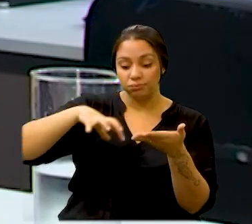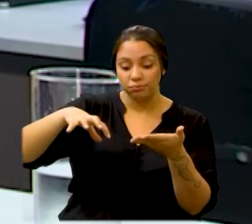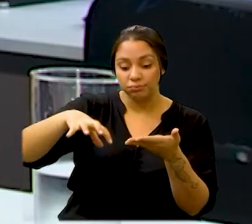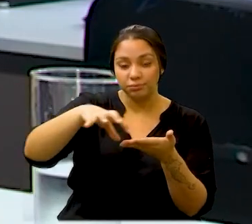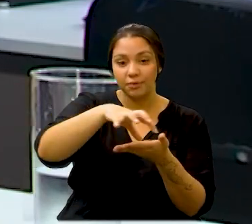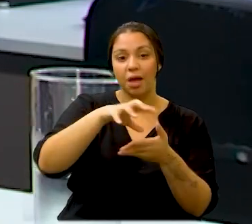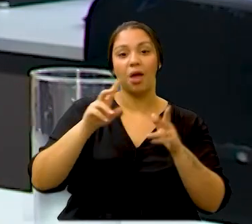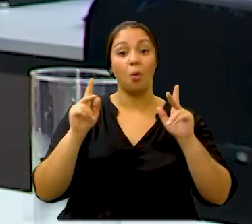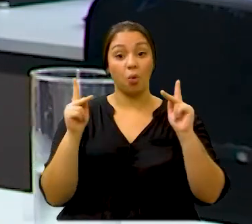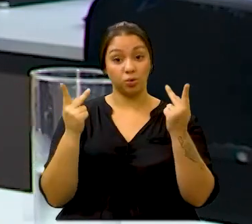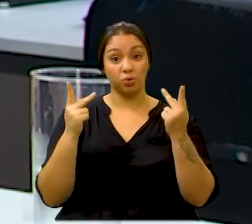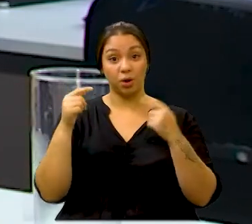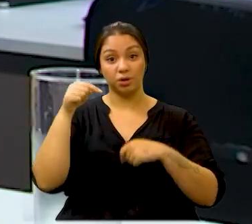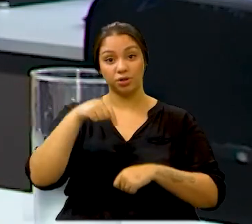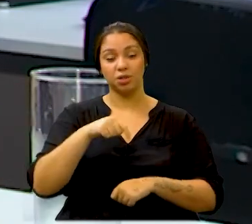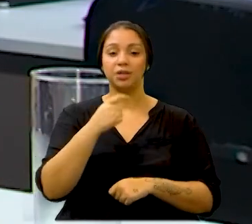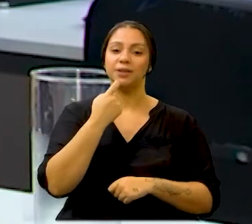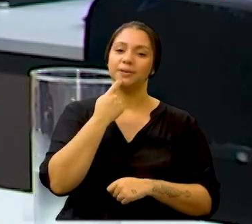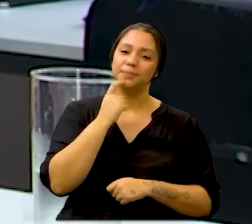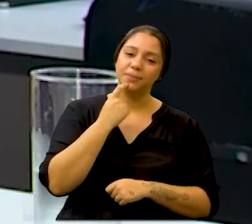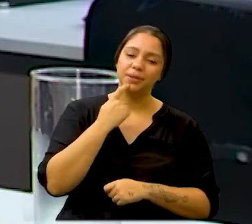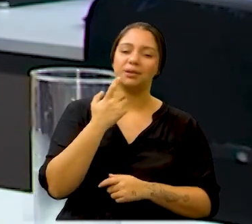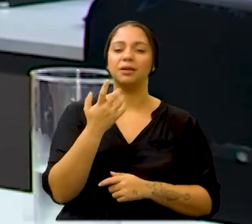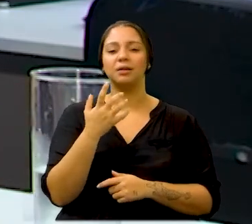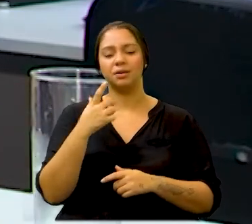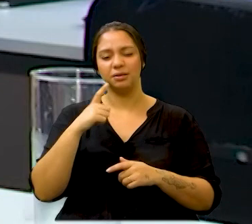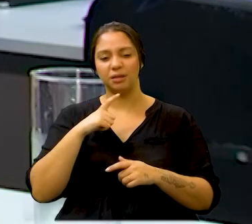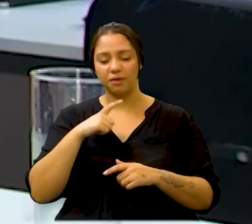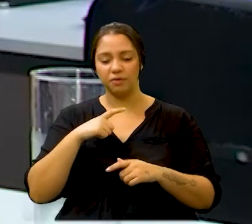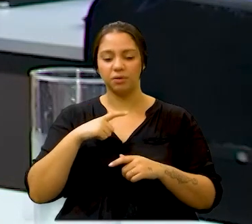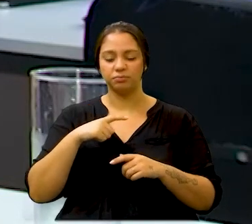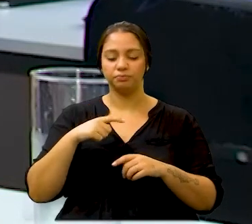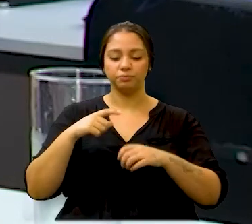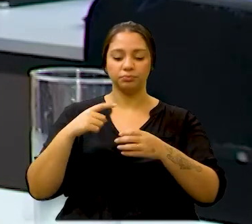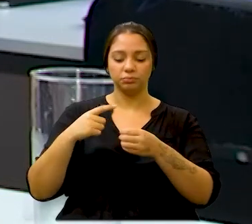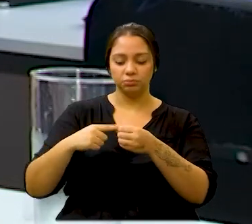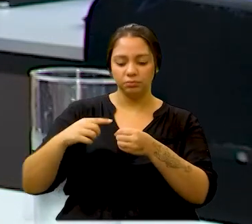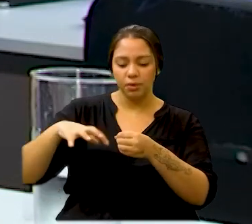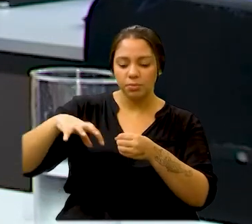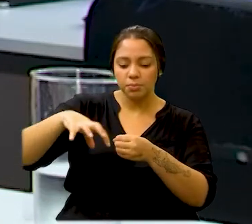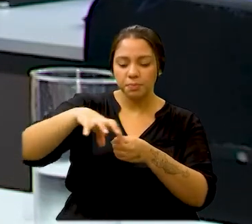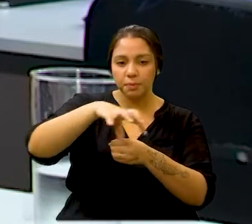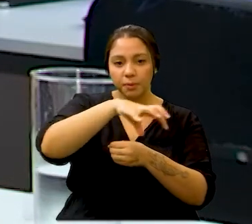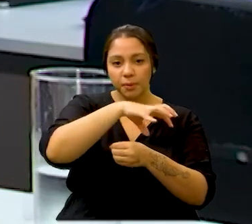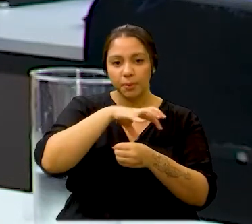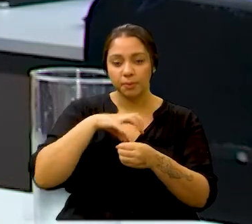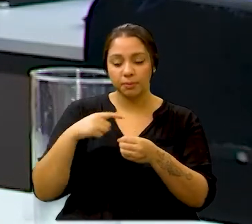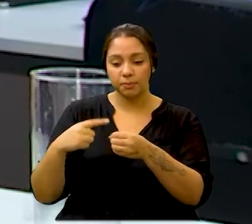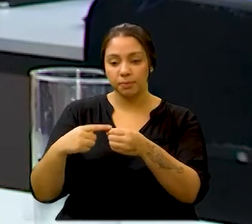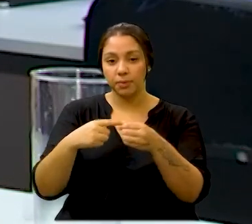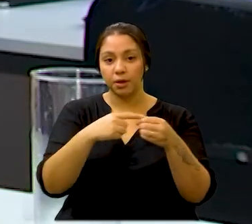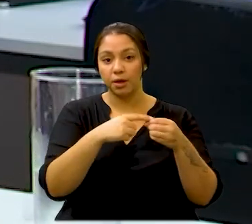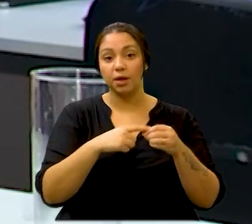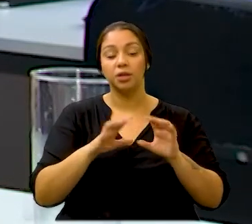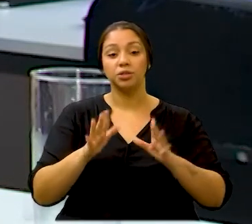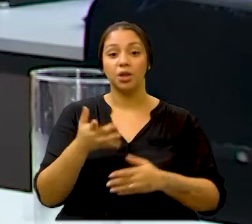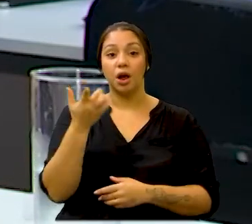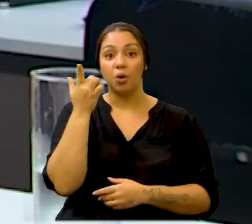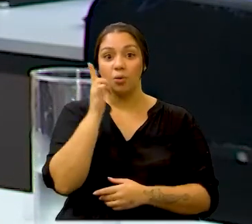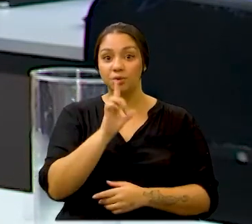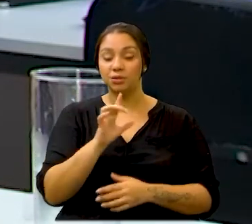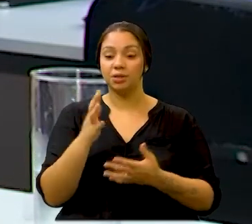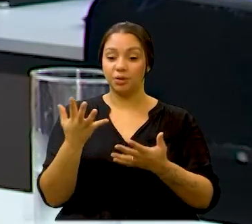região. Então, aqui o campus Hortolândia, nós temos Campinas, Hortolândia, né? Capivari, esse é o entorno, que também já